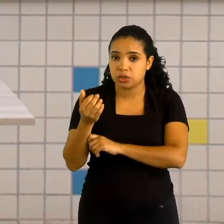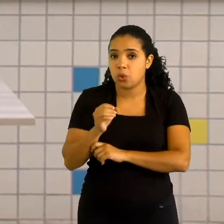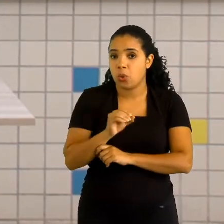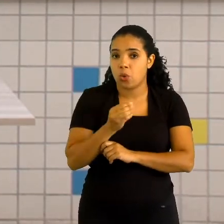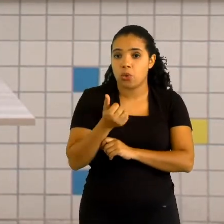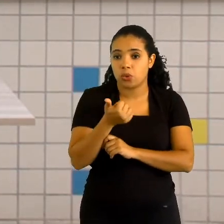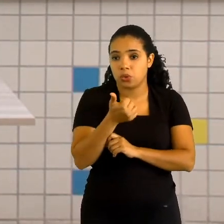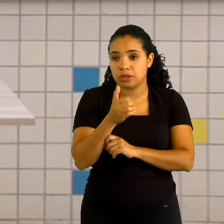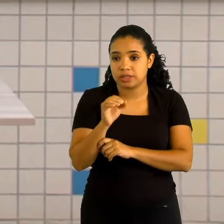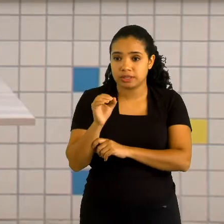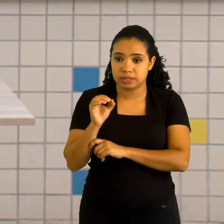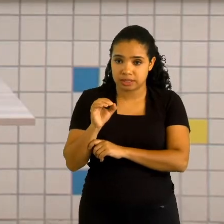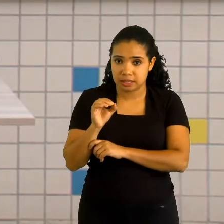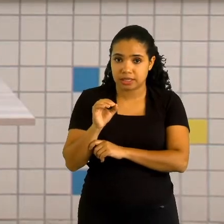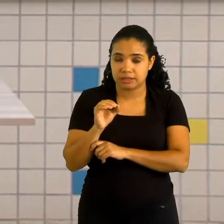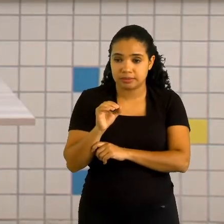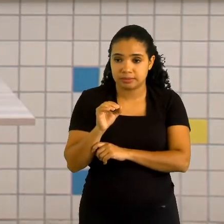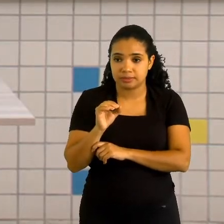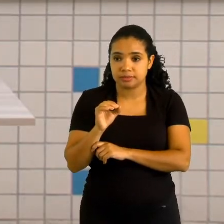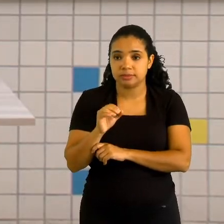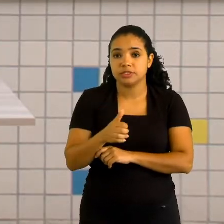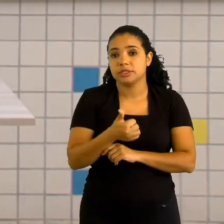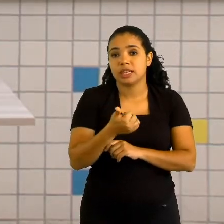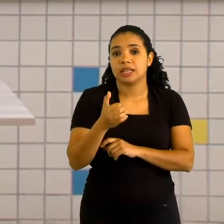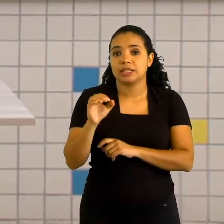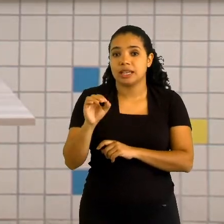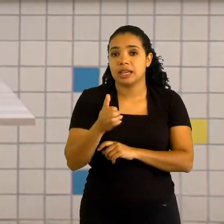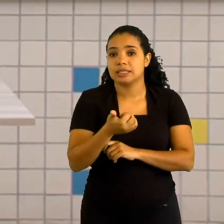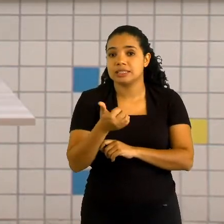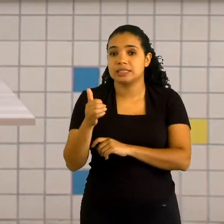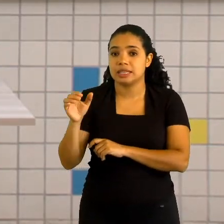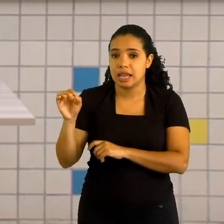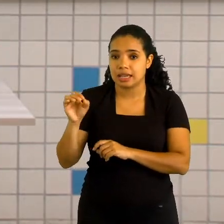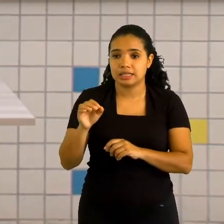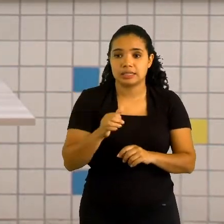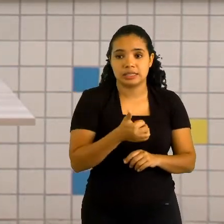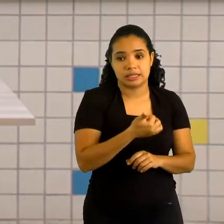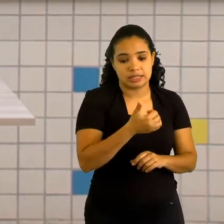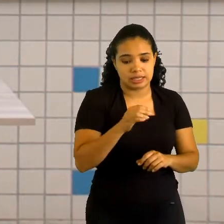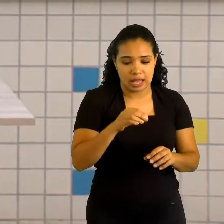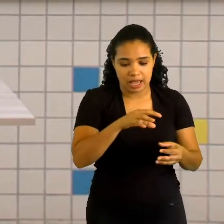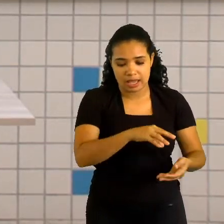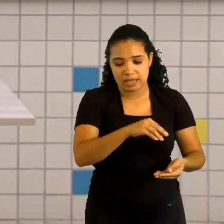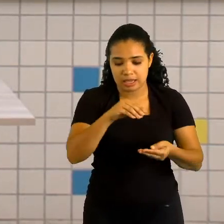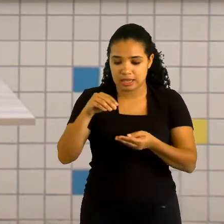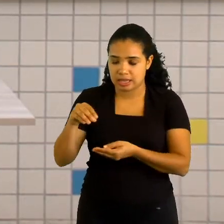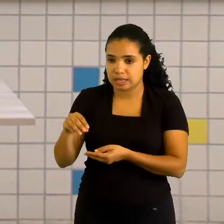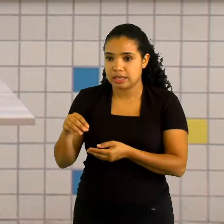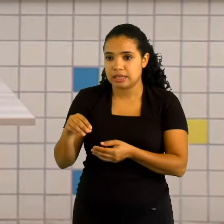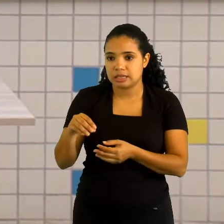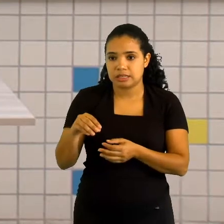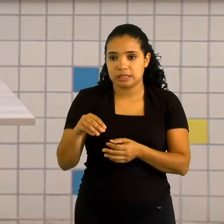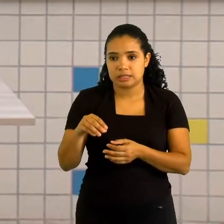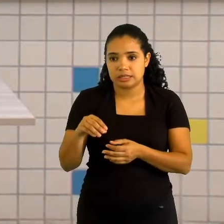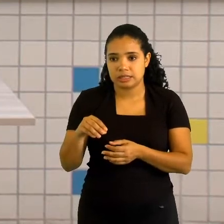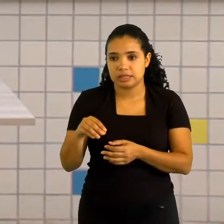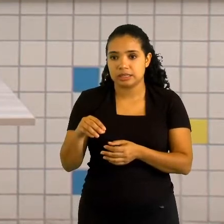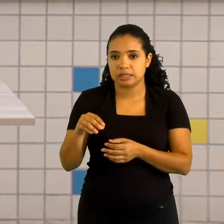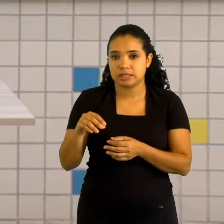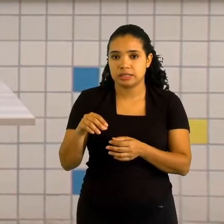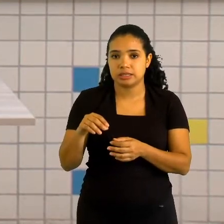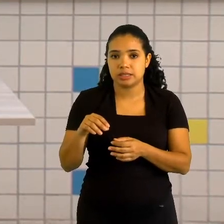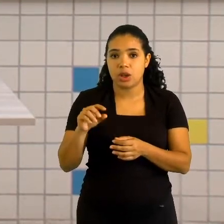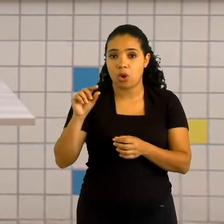exemplo, ele tirava, e de 10 em 10 ele acrescentava aqui, olha, ele tirava 10 desse saco e botava uma nesse